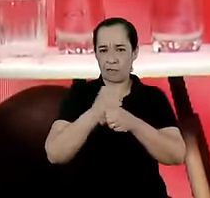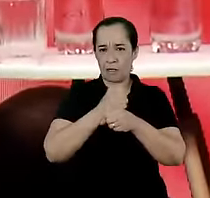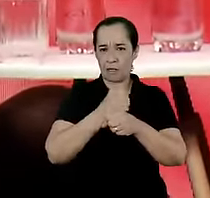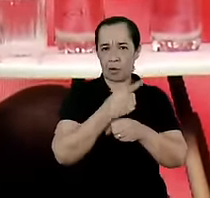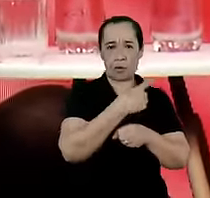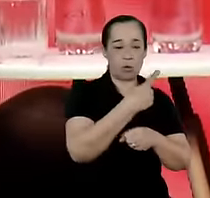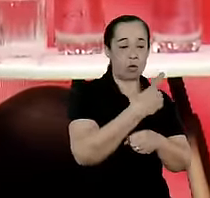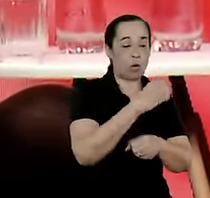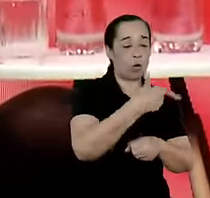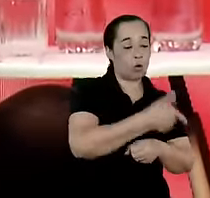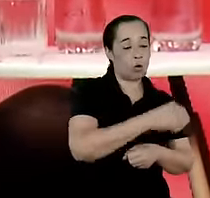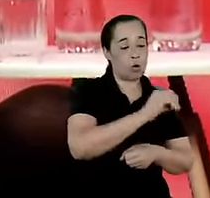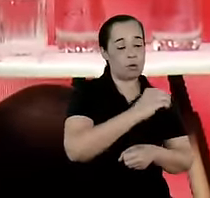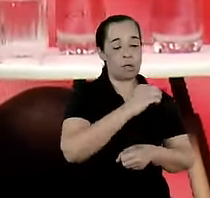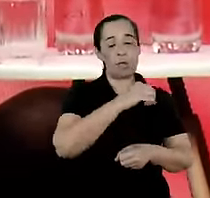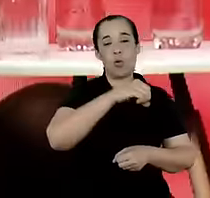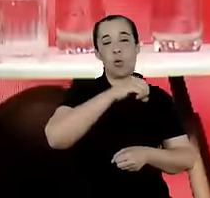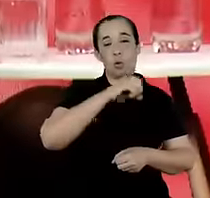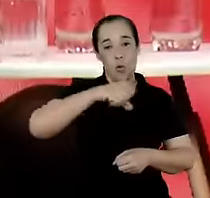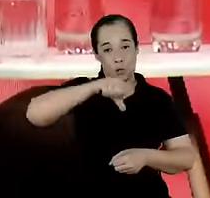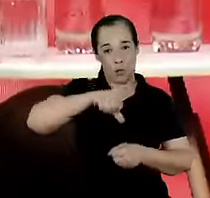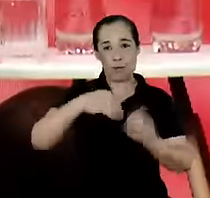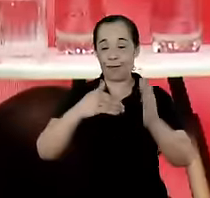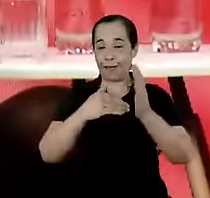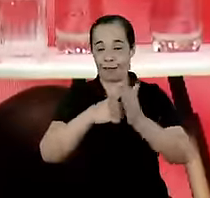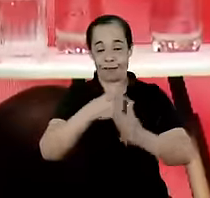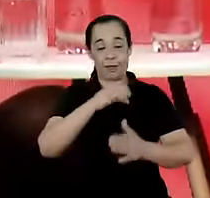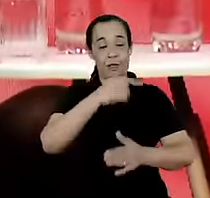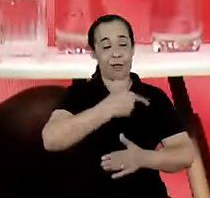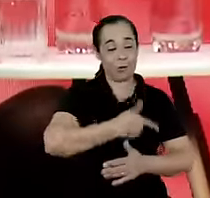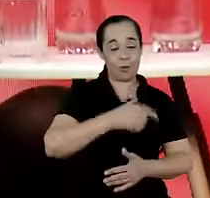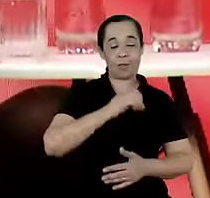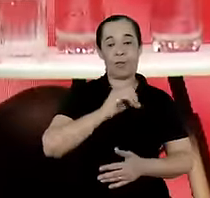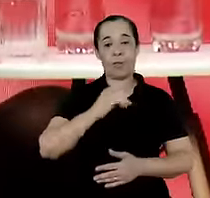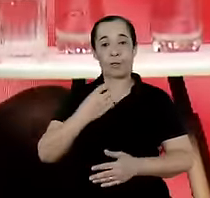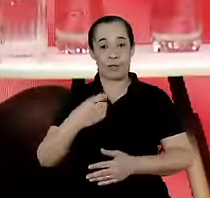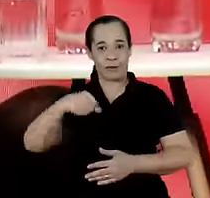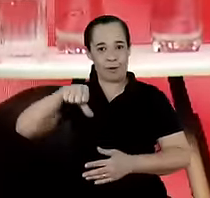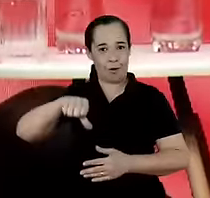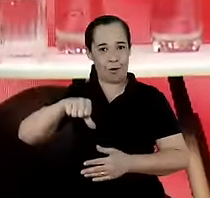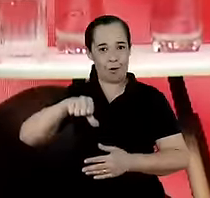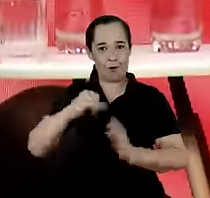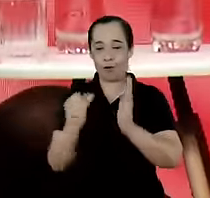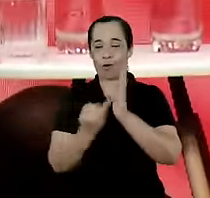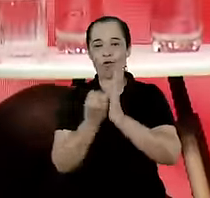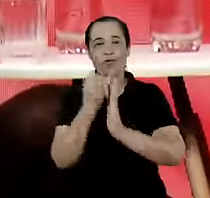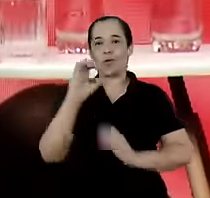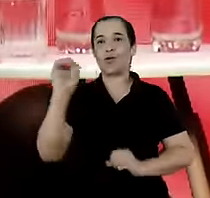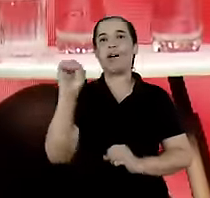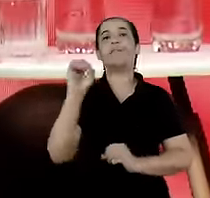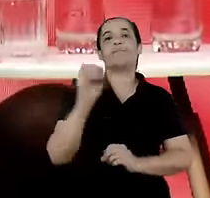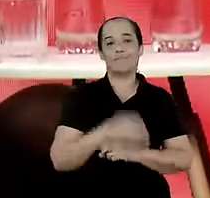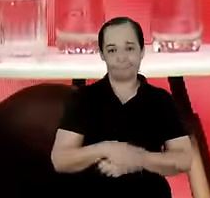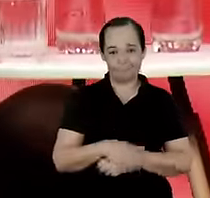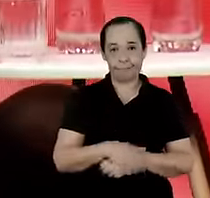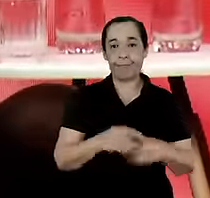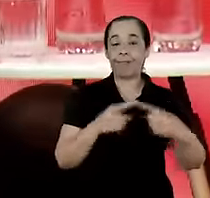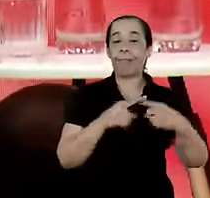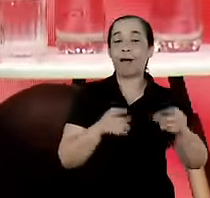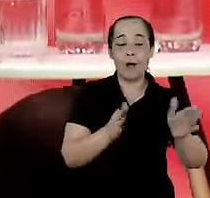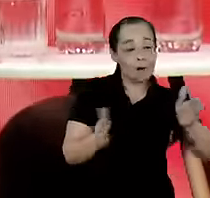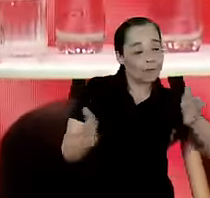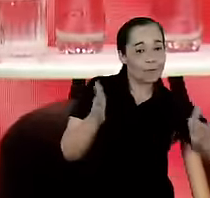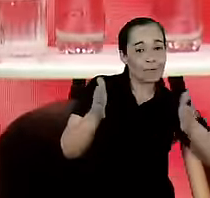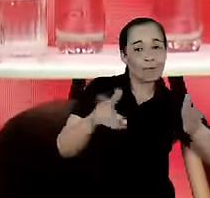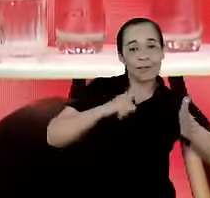2019 trabalhou com juros Nero né o ligeiramente positiva nas taxas mais longas mas foi um período que a gente teve